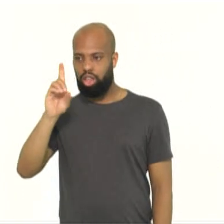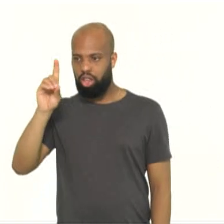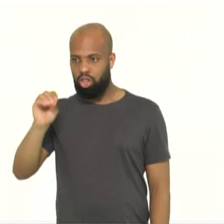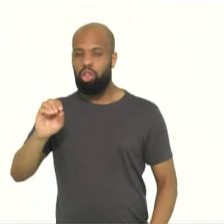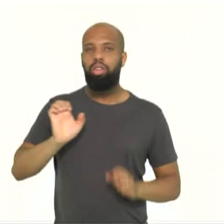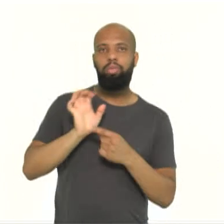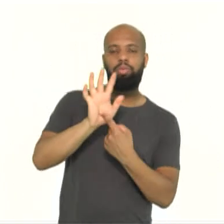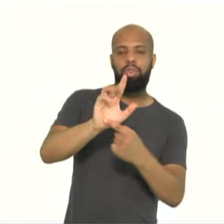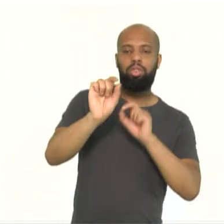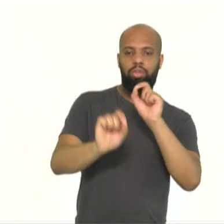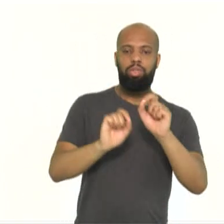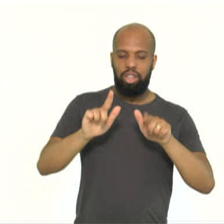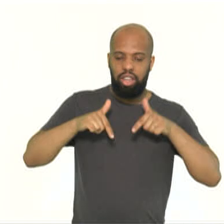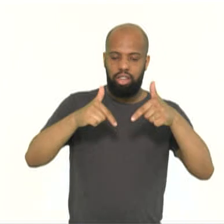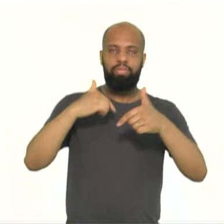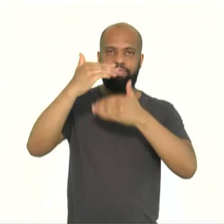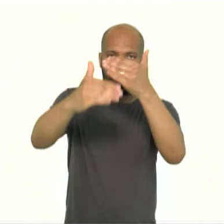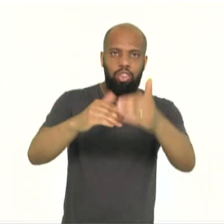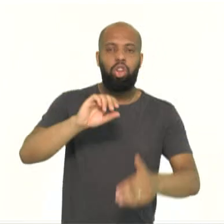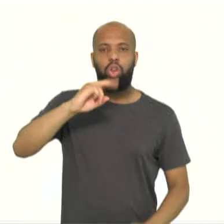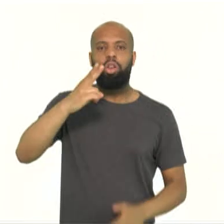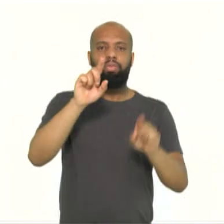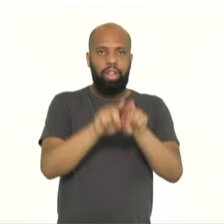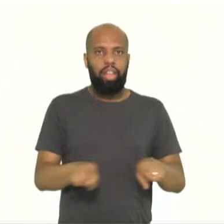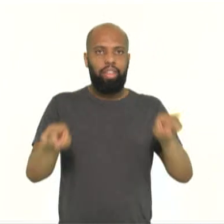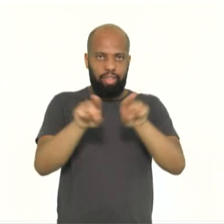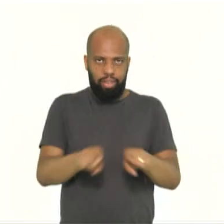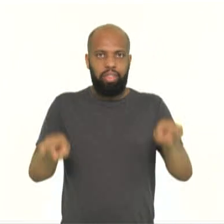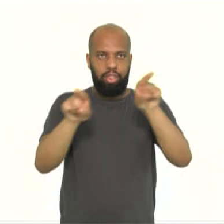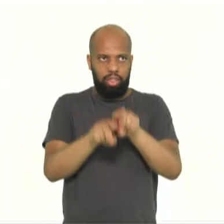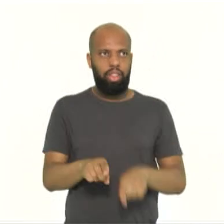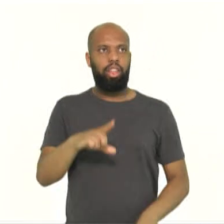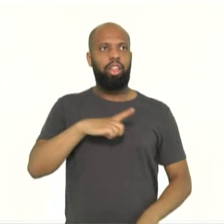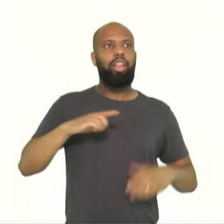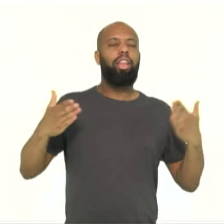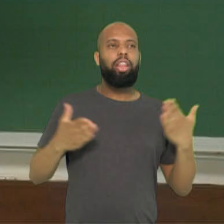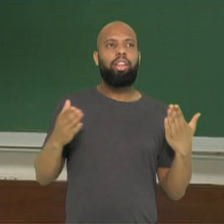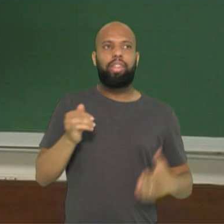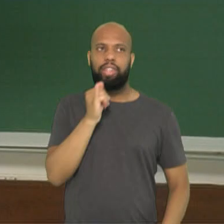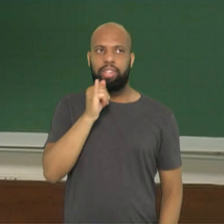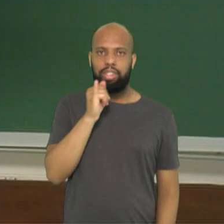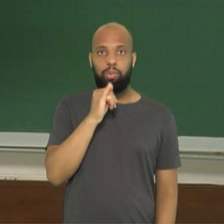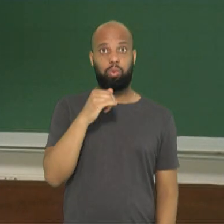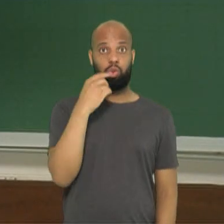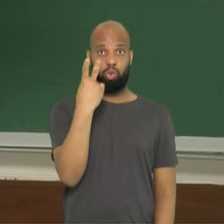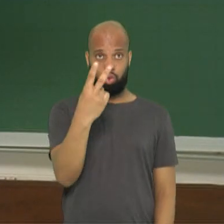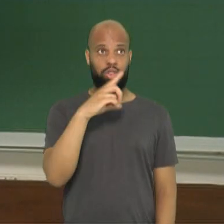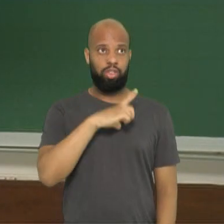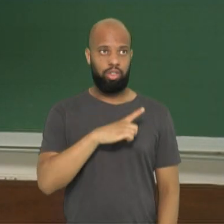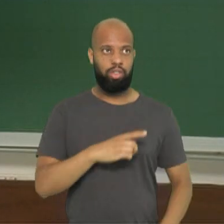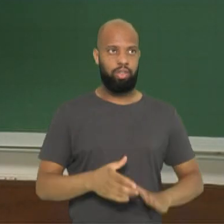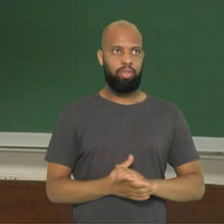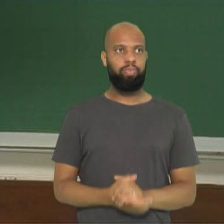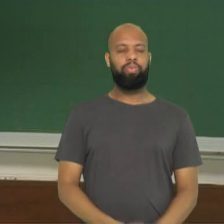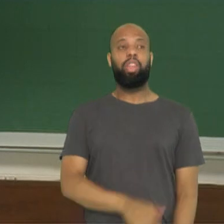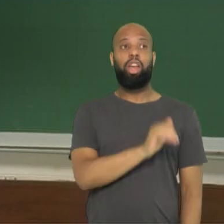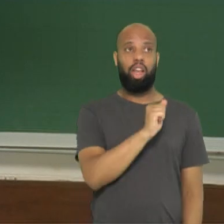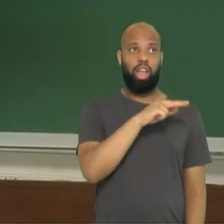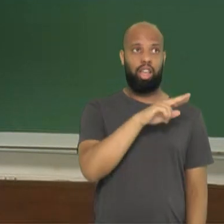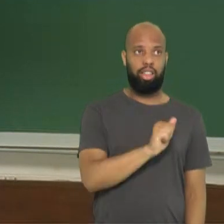em desenvolvimento ou que se repetem com frequência. Temos aqui, ó, dois exemplos. Ana